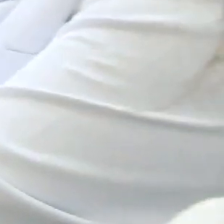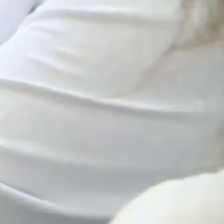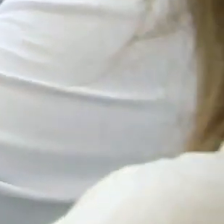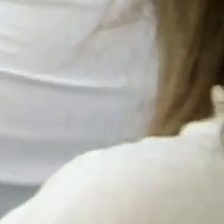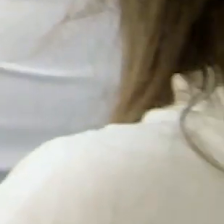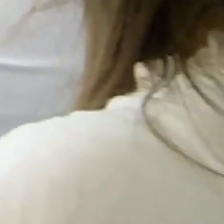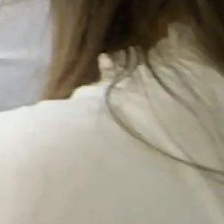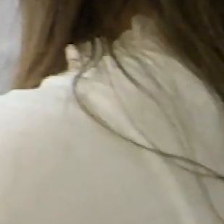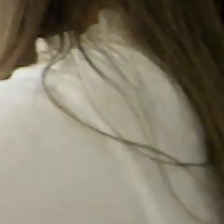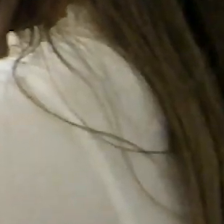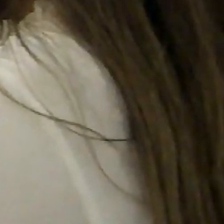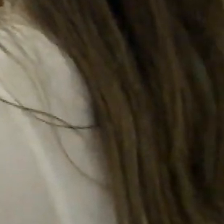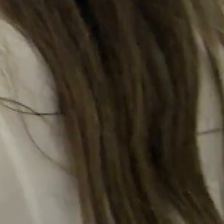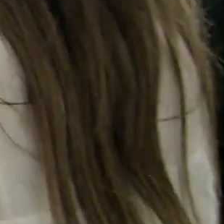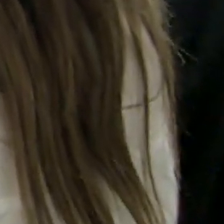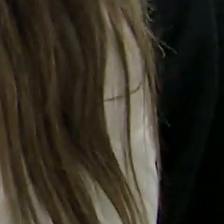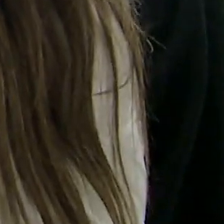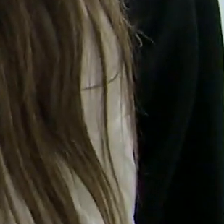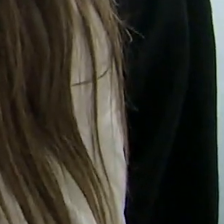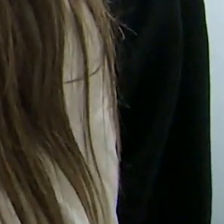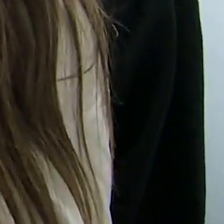na tela. Fernanda ao lado observa.